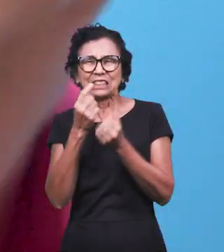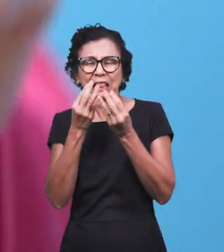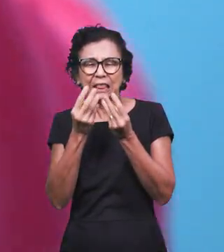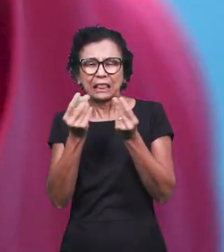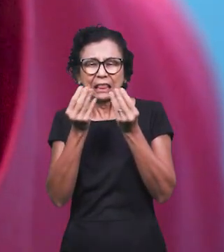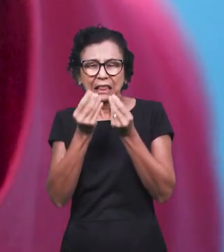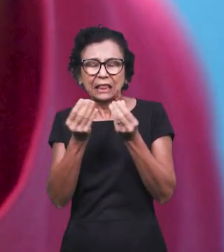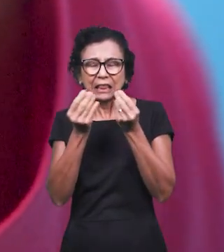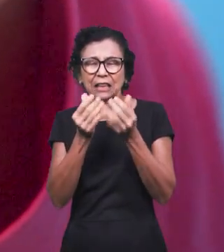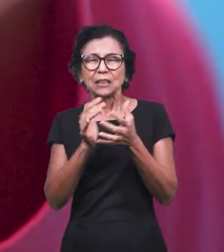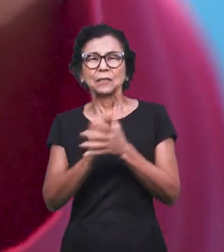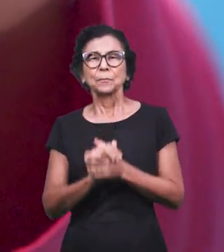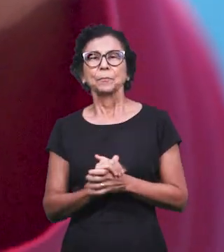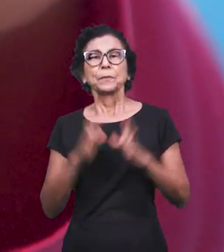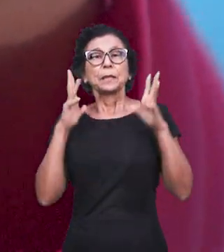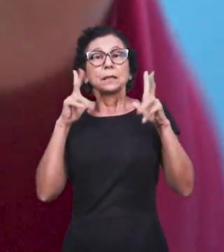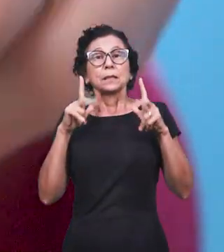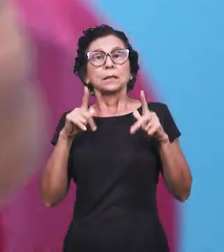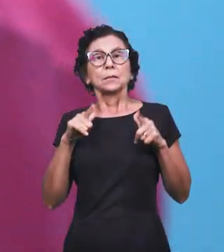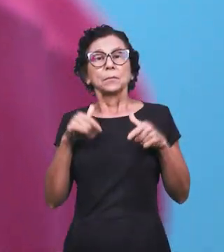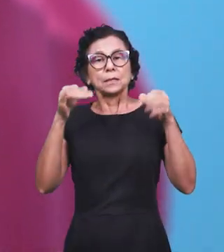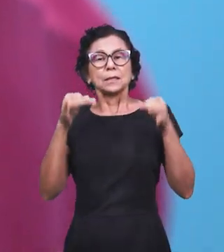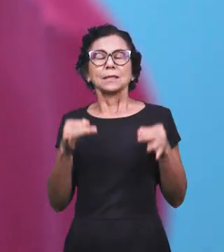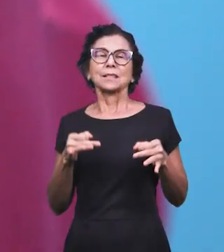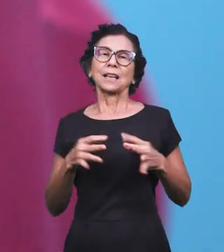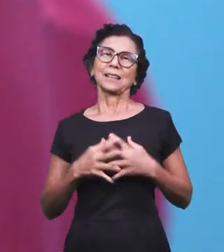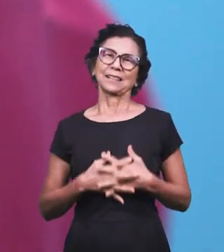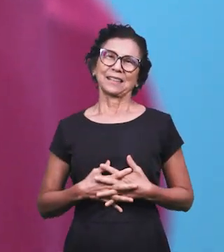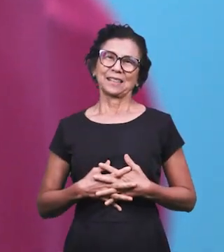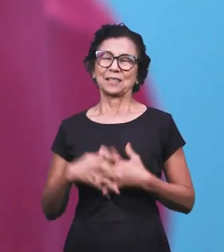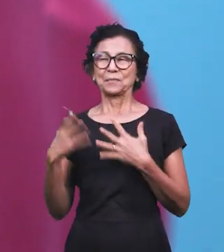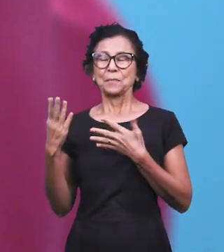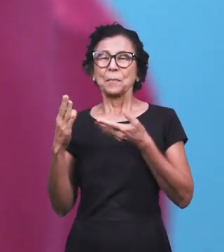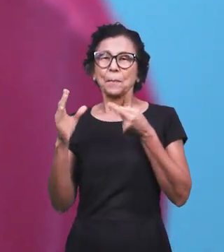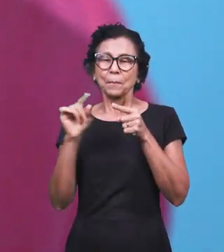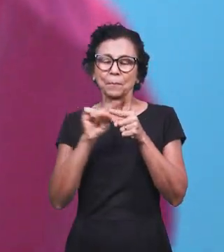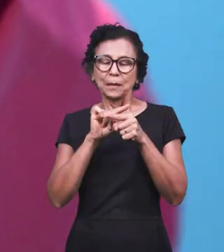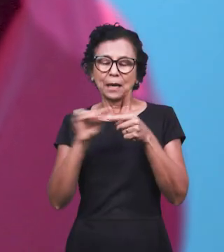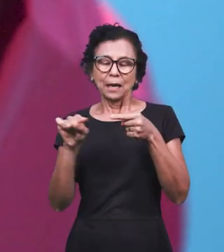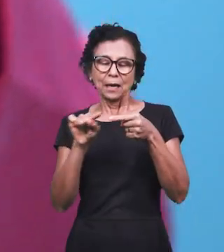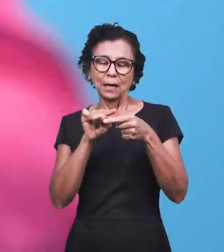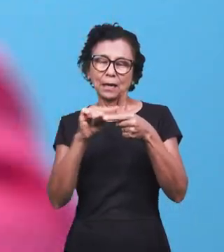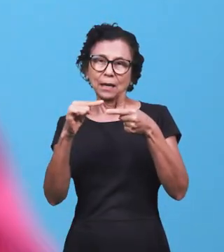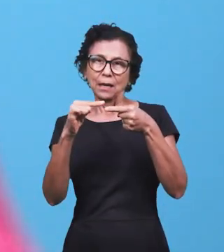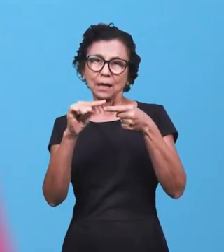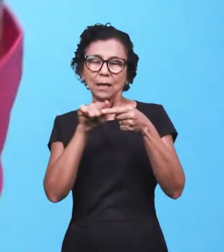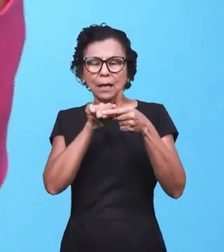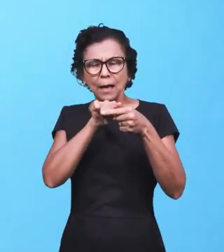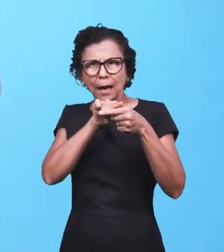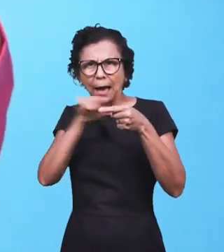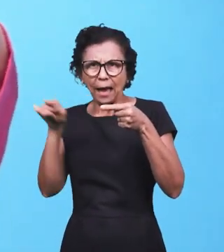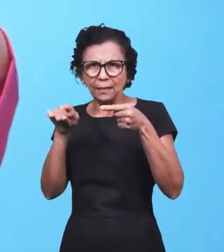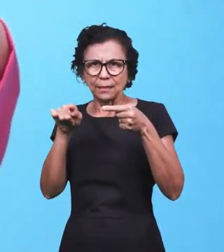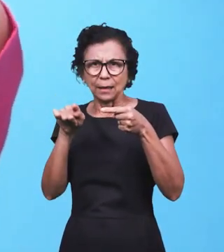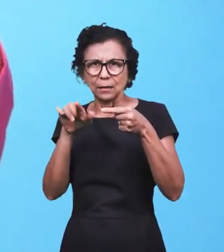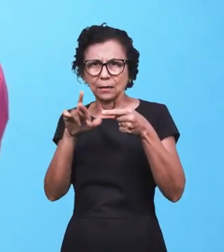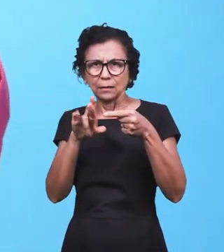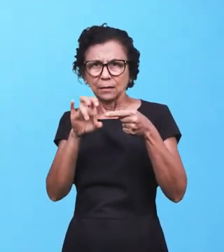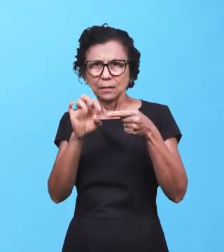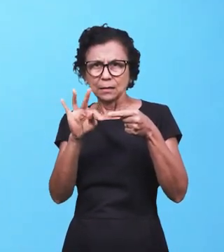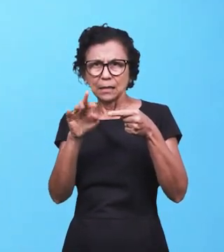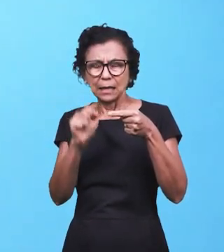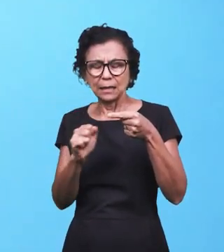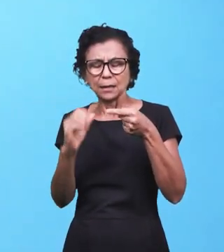higiene adequada, correta, é suficiente que seja cerdas macias, cabeça reta e cabeça pequena também, para você